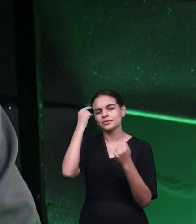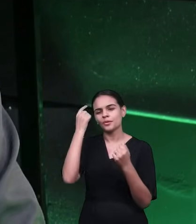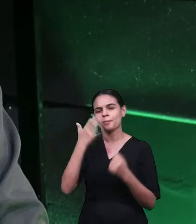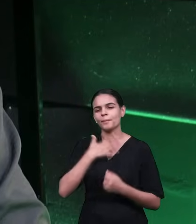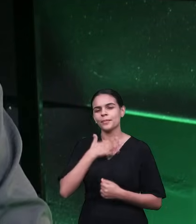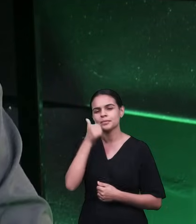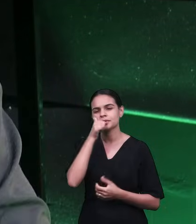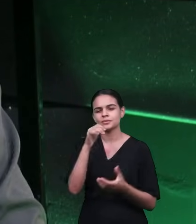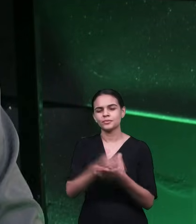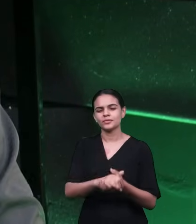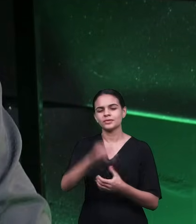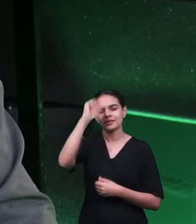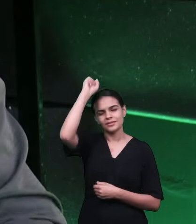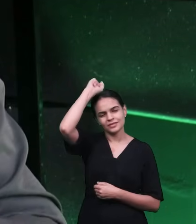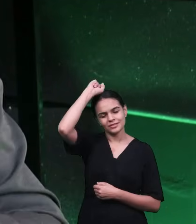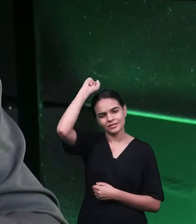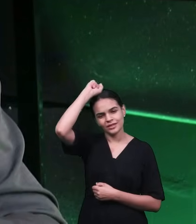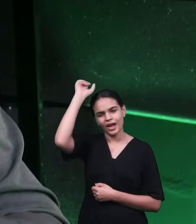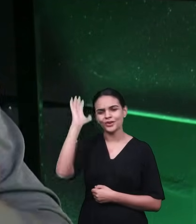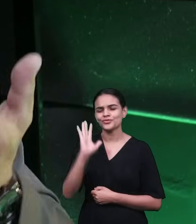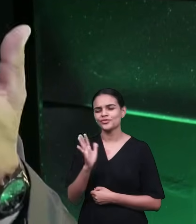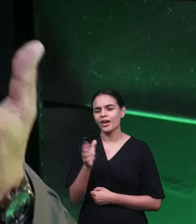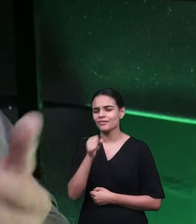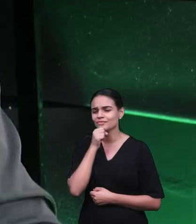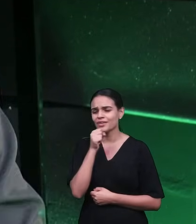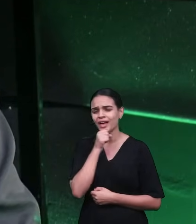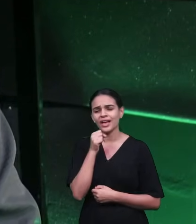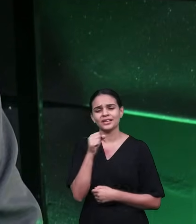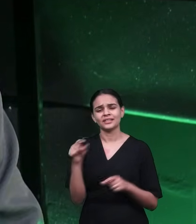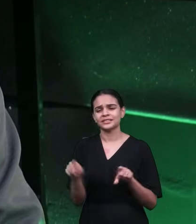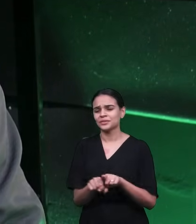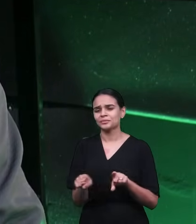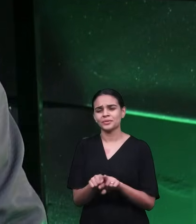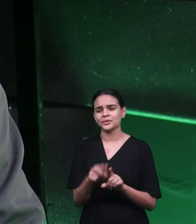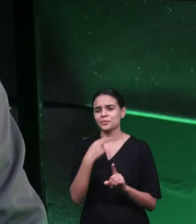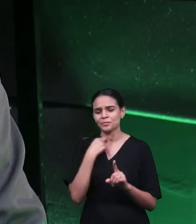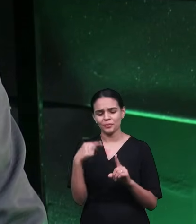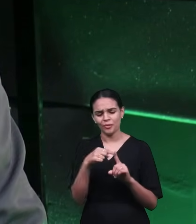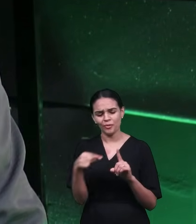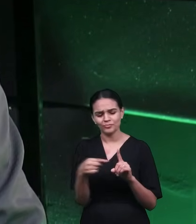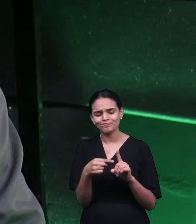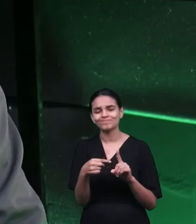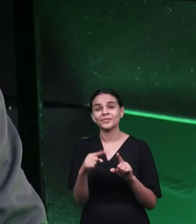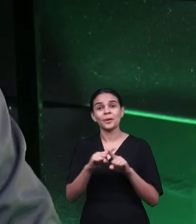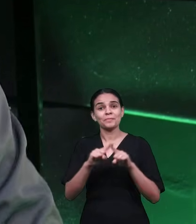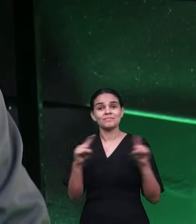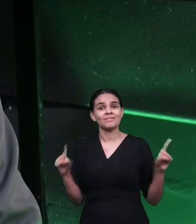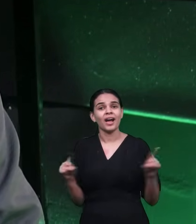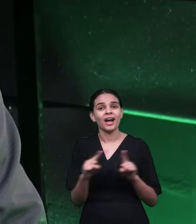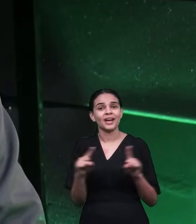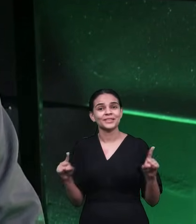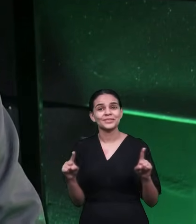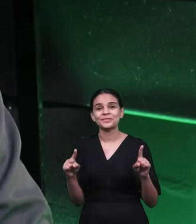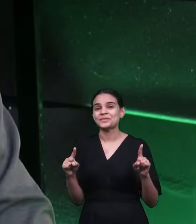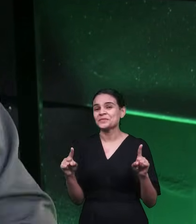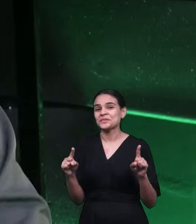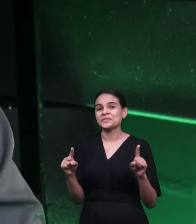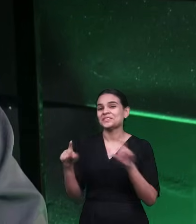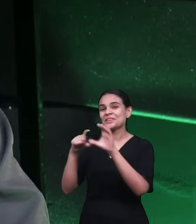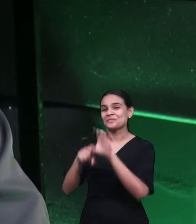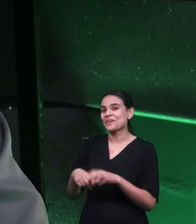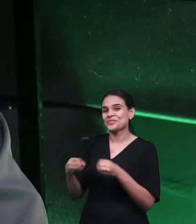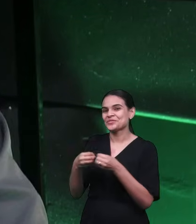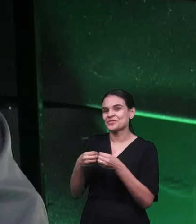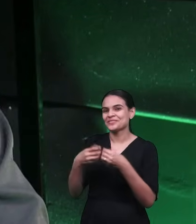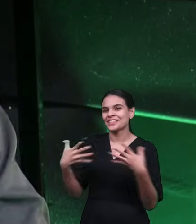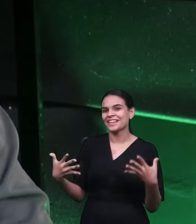estéril. Mostrando aqui que essa aliança não depende de nós, não depende, porque vai ser um milagre de Deus. E isso é importante para você